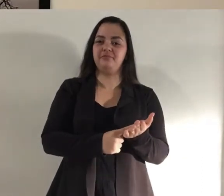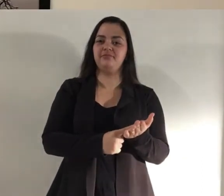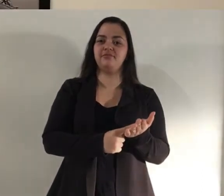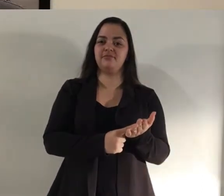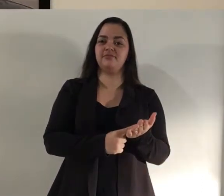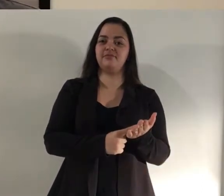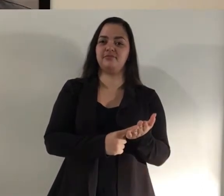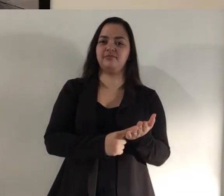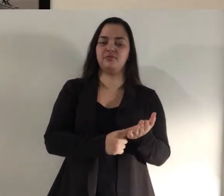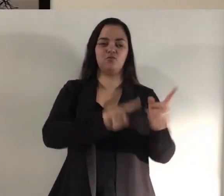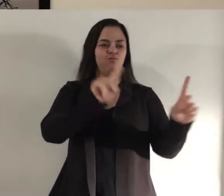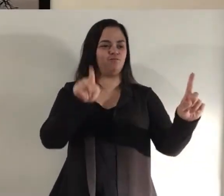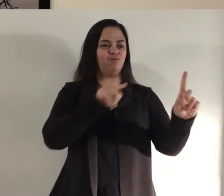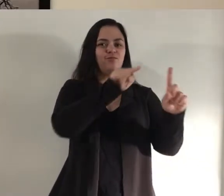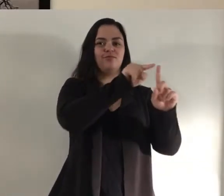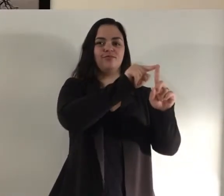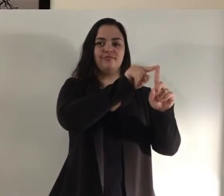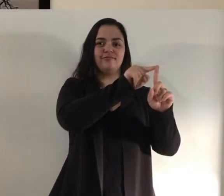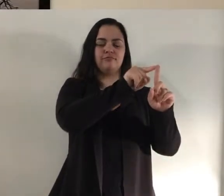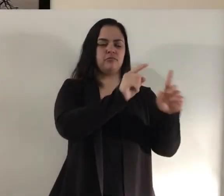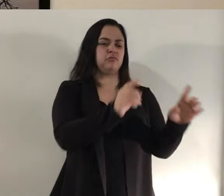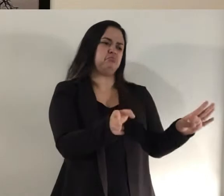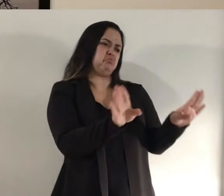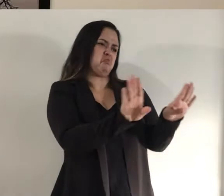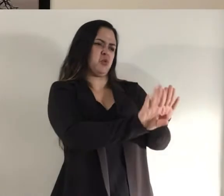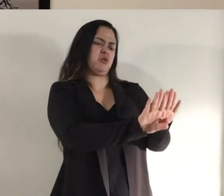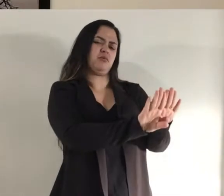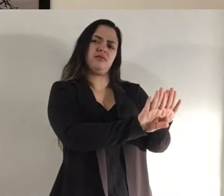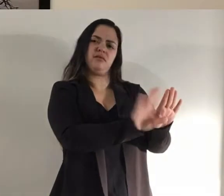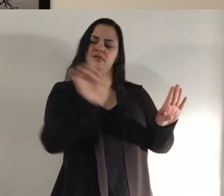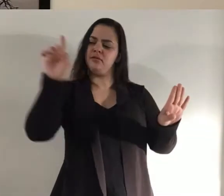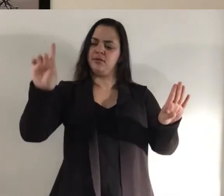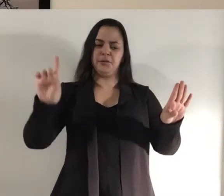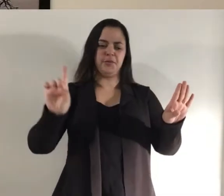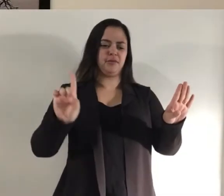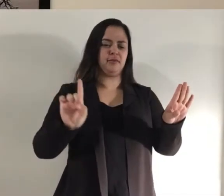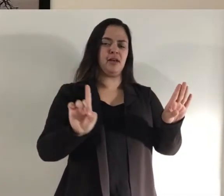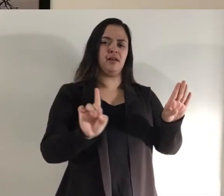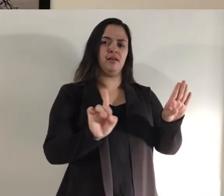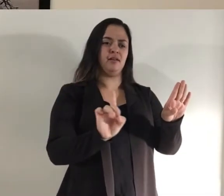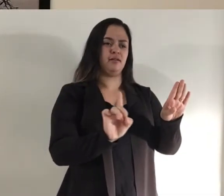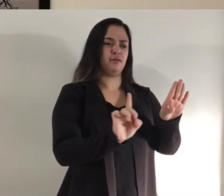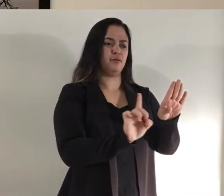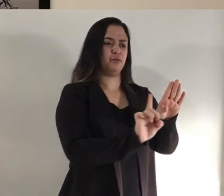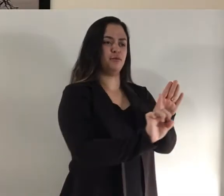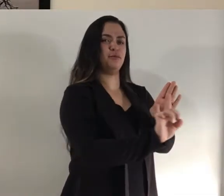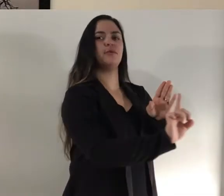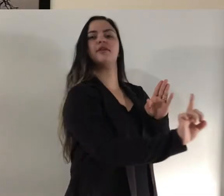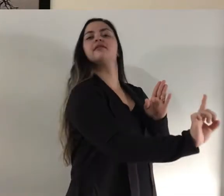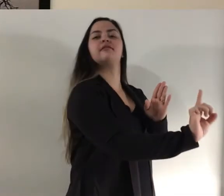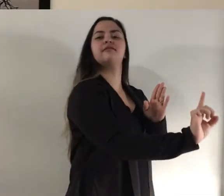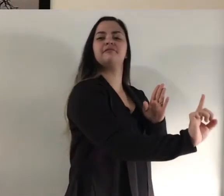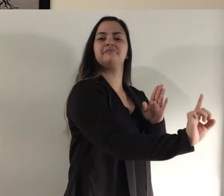objetivo. Portas trancadas, e ele chega ali de uma maneira especial. E ao